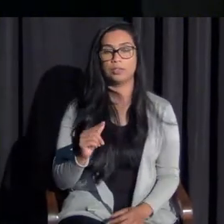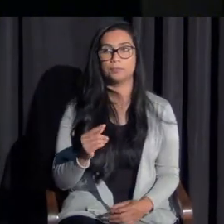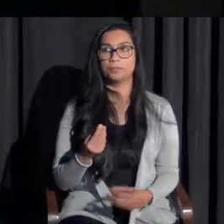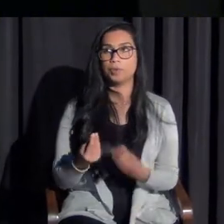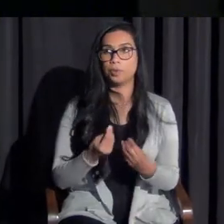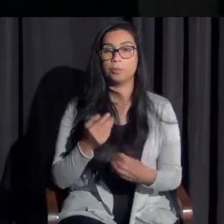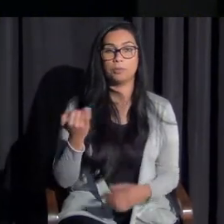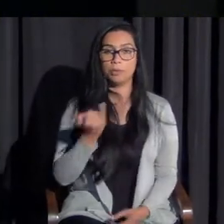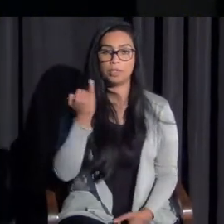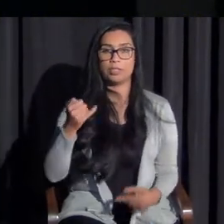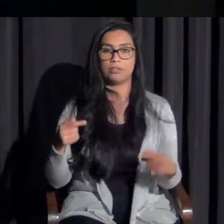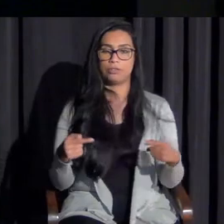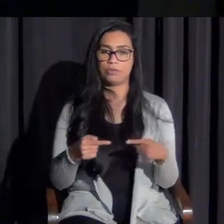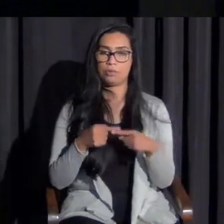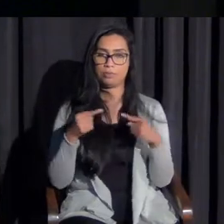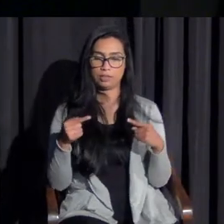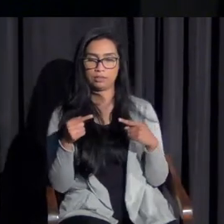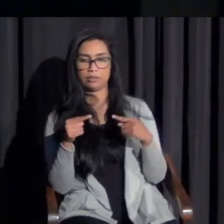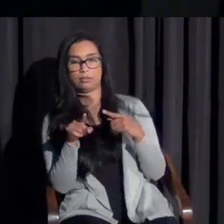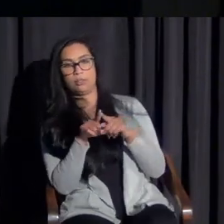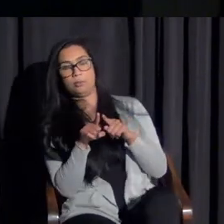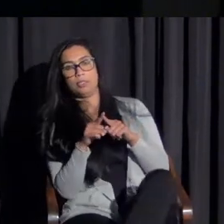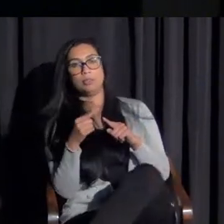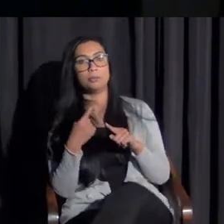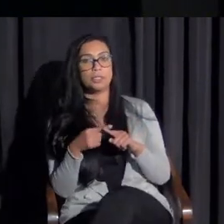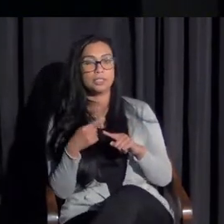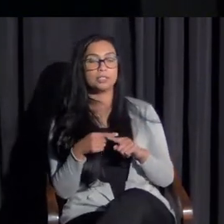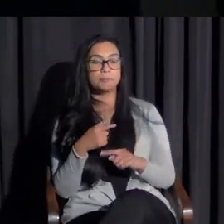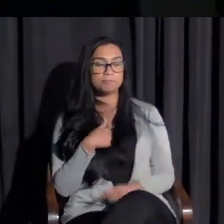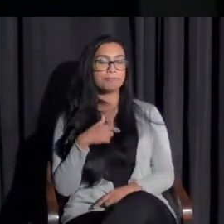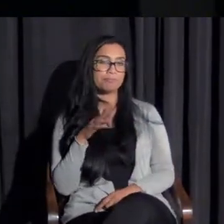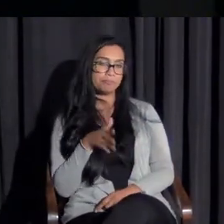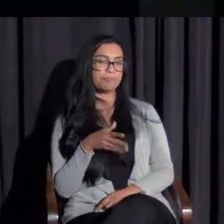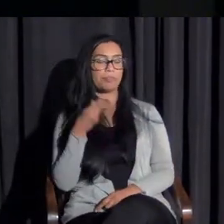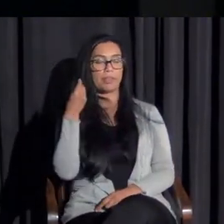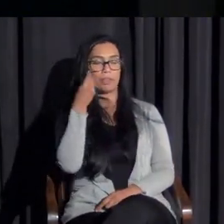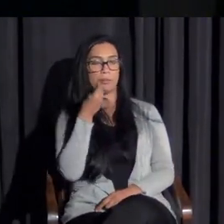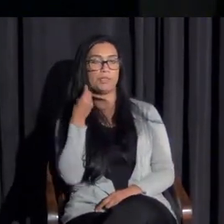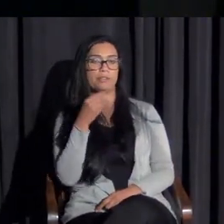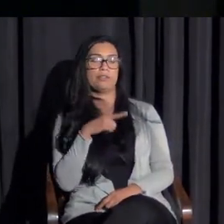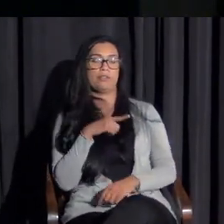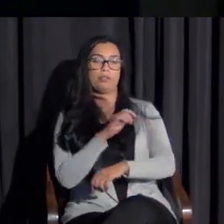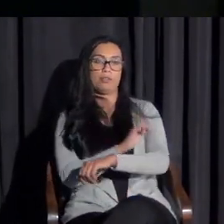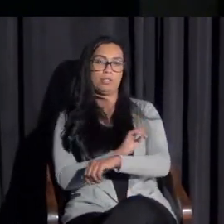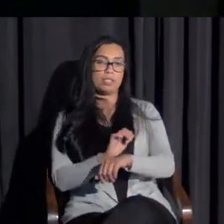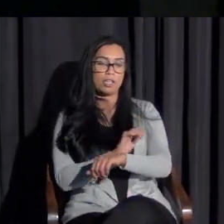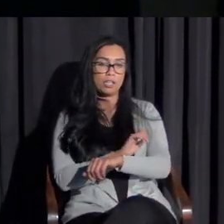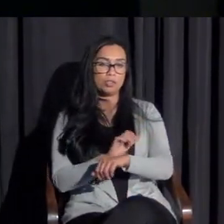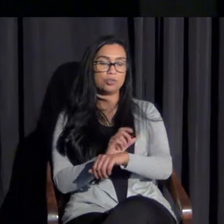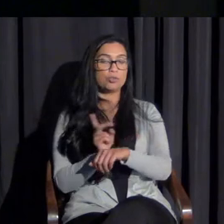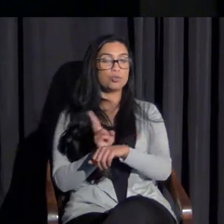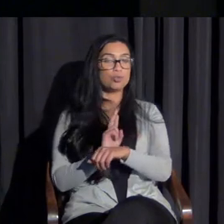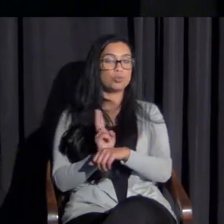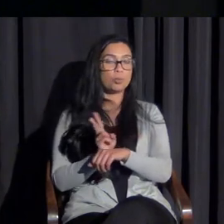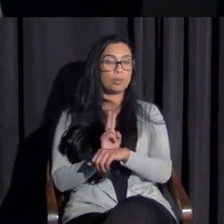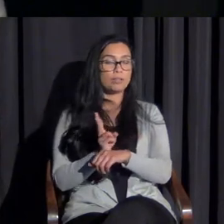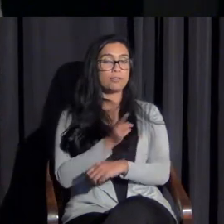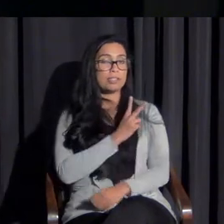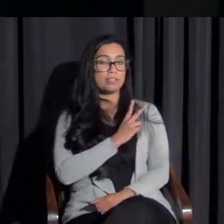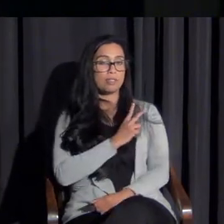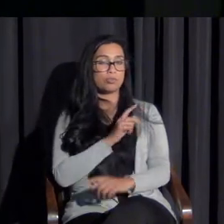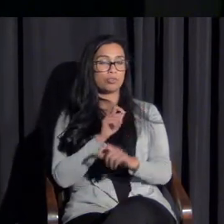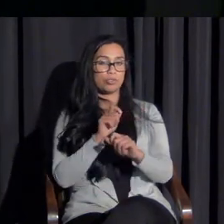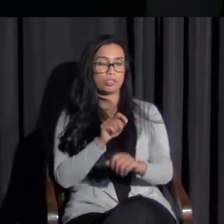por exemplo, né, já acompanhando estágio, por exemplo, supervisionado em educação infantil, é comum,